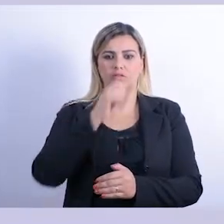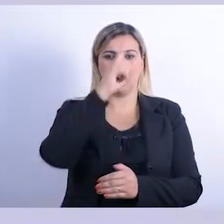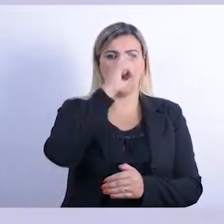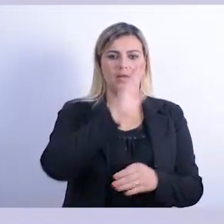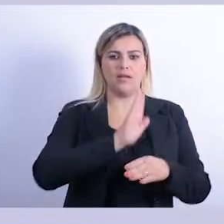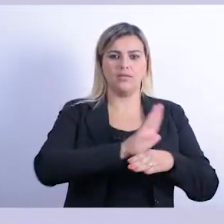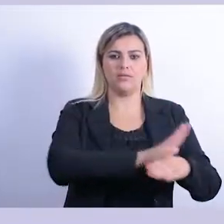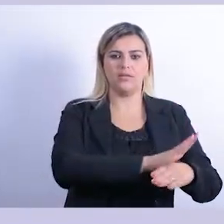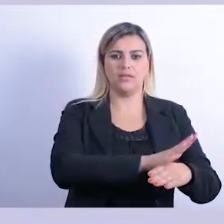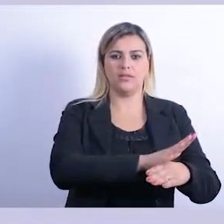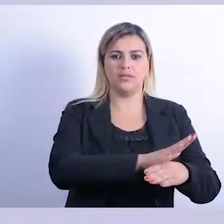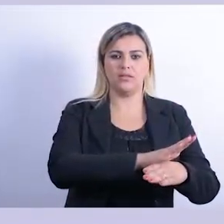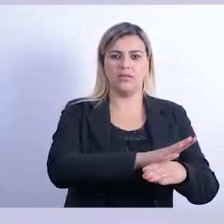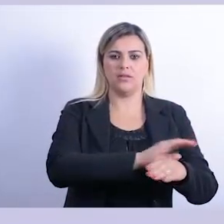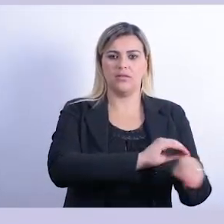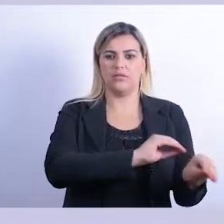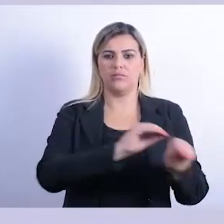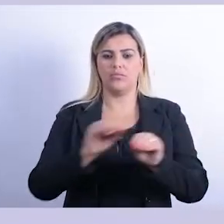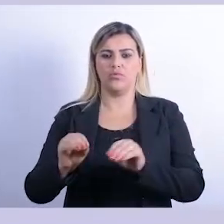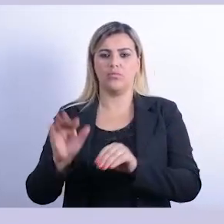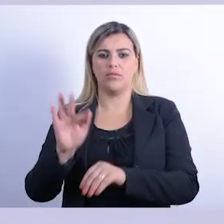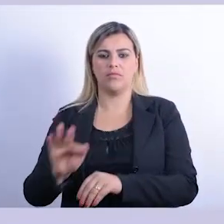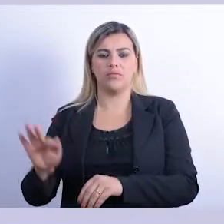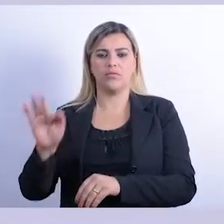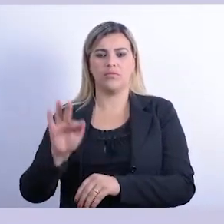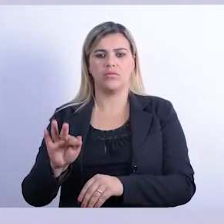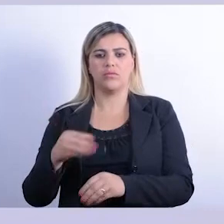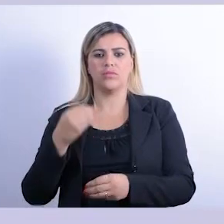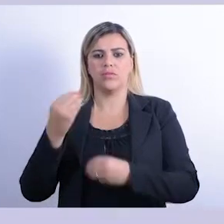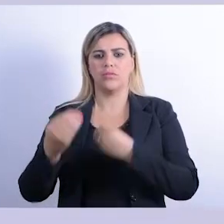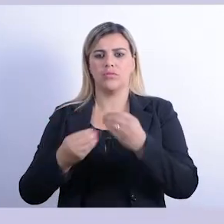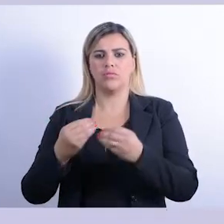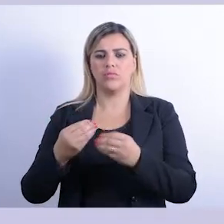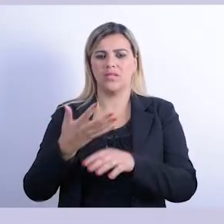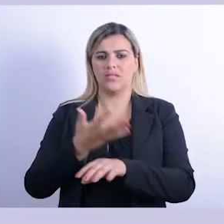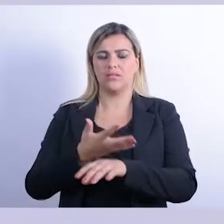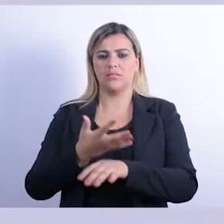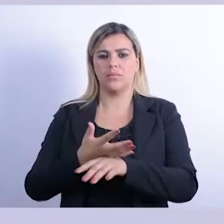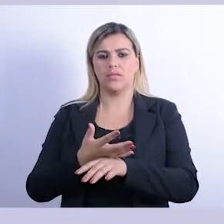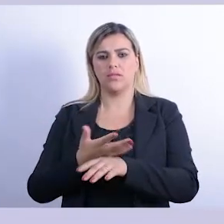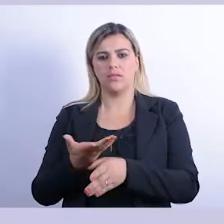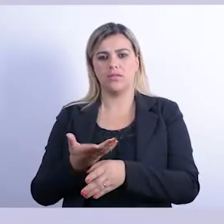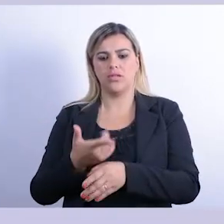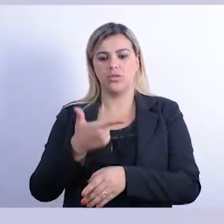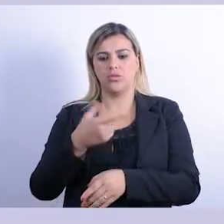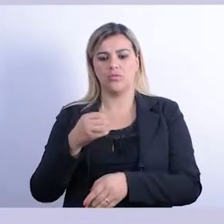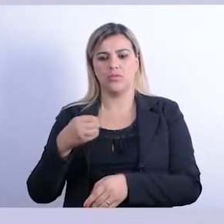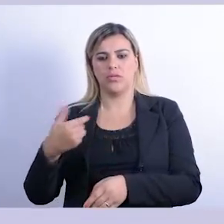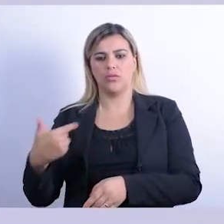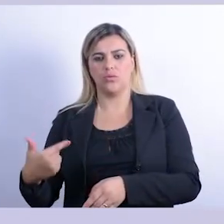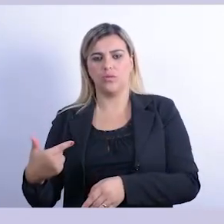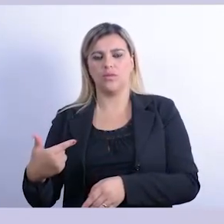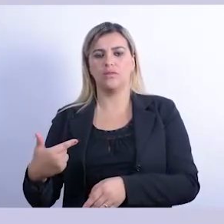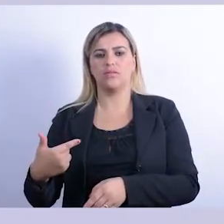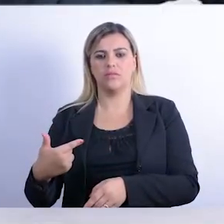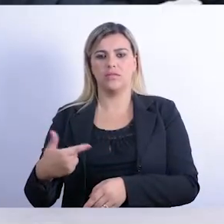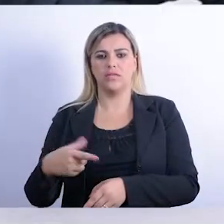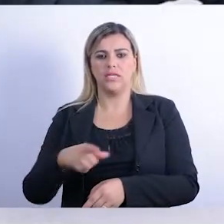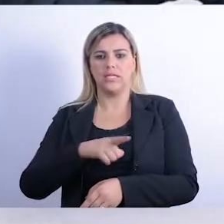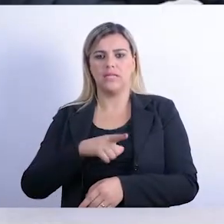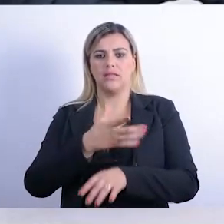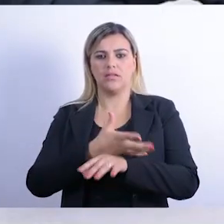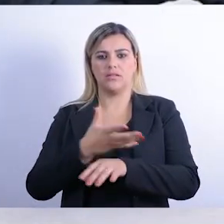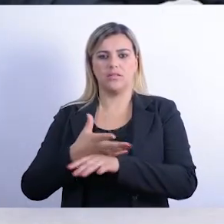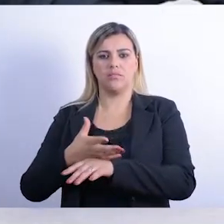currículo mínimo do curso. Só em 2002 vem as diretrizes curriculares nacionais. E vocês... Começou lá atrás